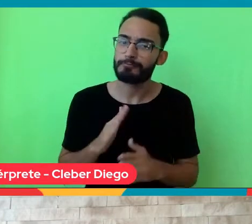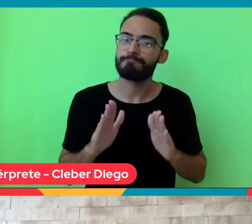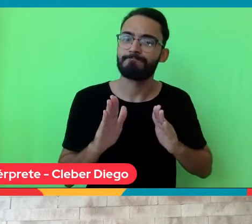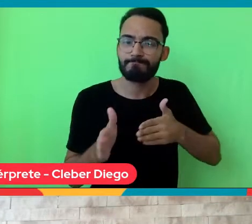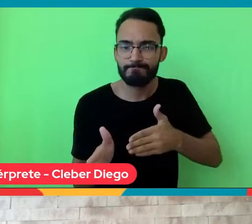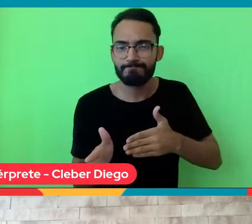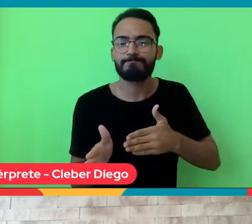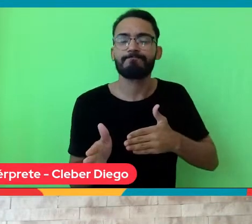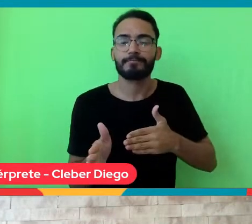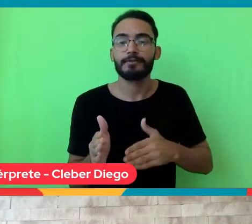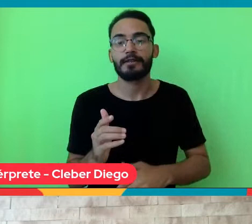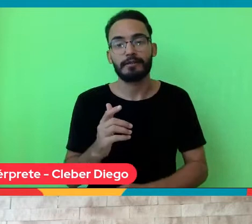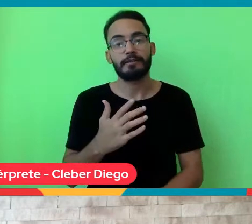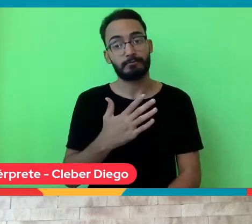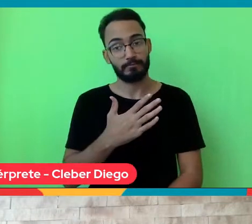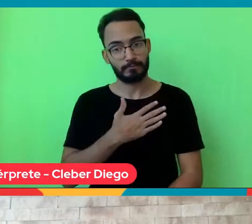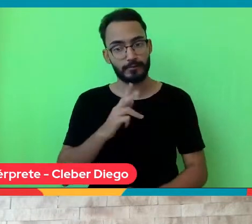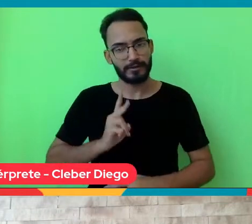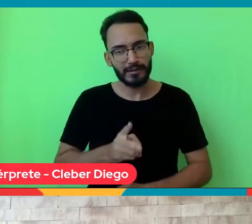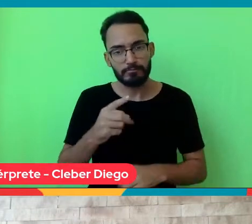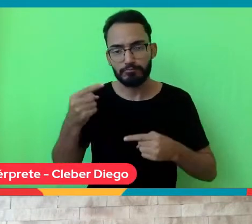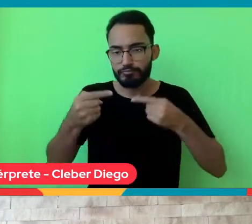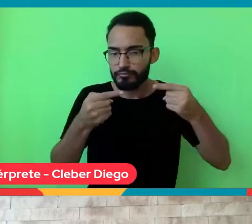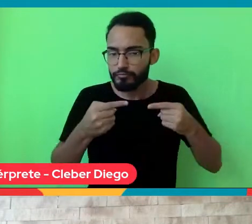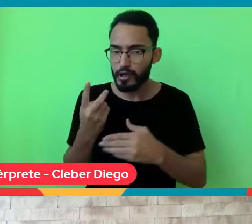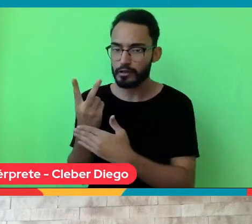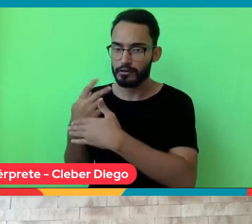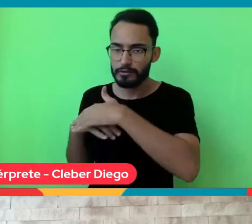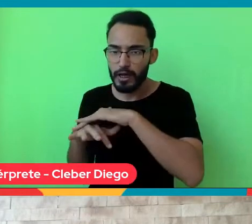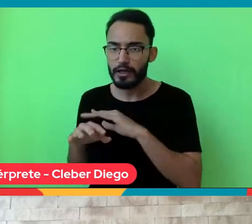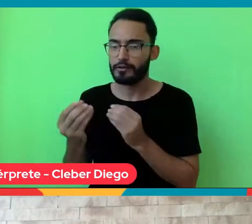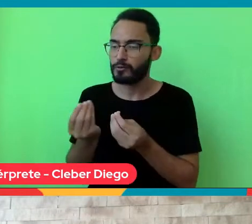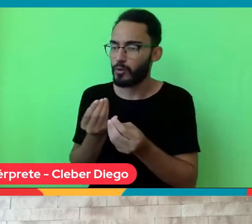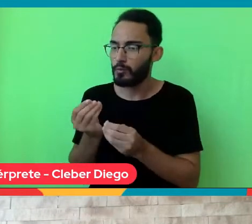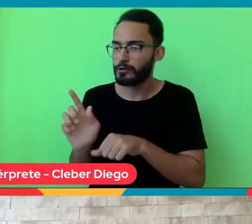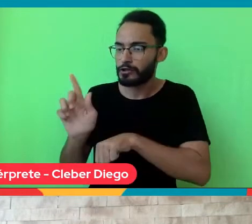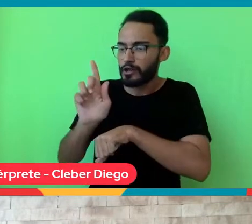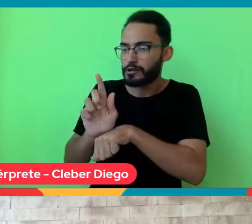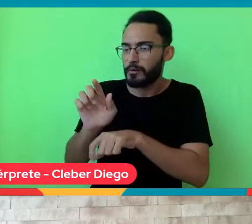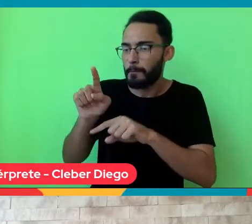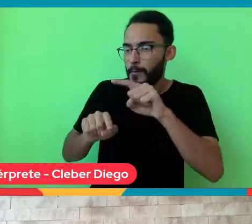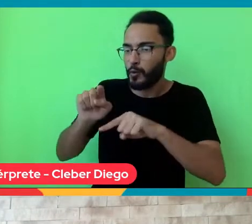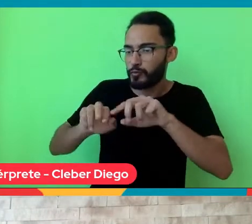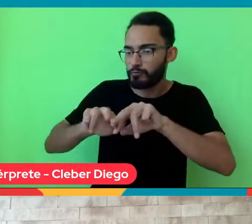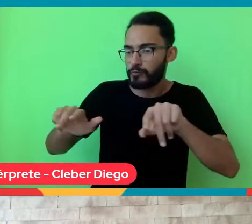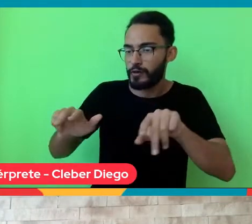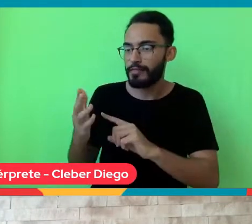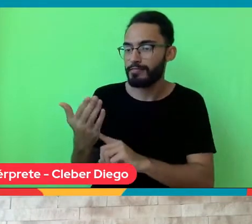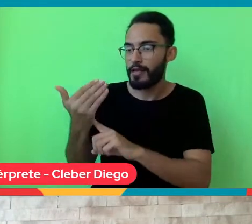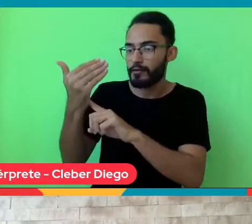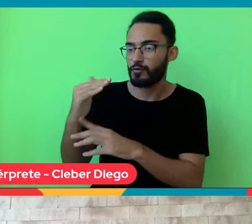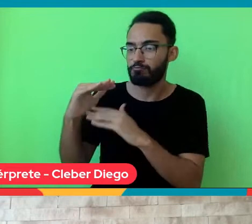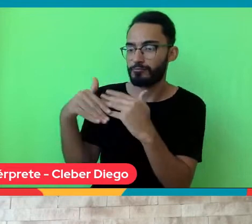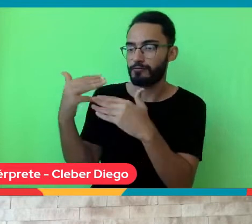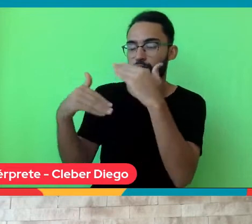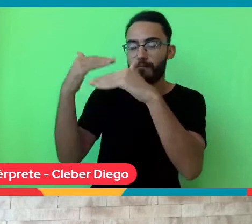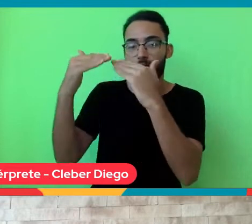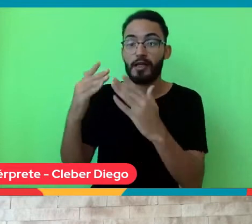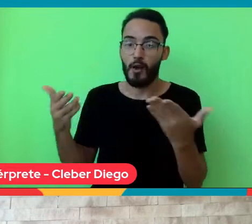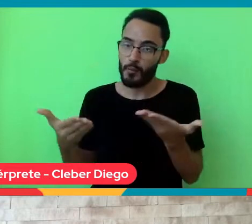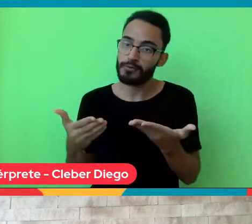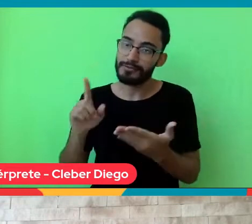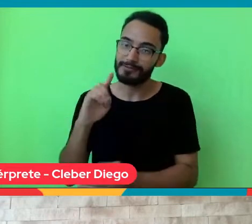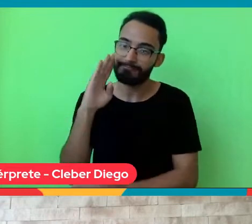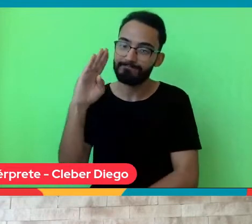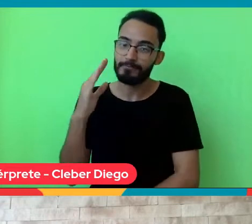E sempre trazendo essa discussão do design e da gestão de produto para desenvolvimento da tecnologia. E hoje é essa cadeira que eu